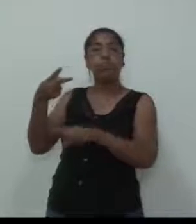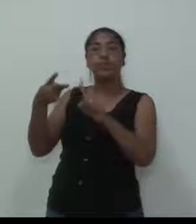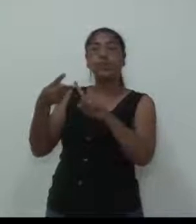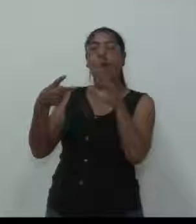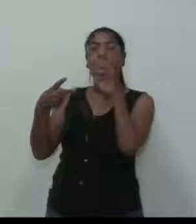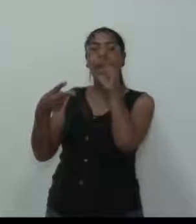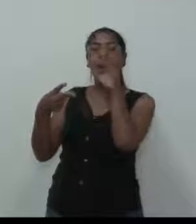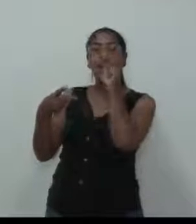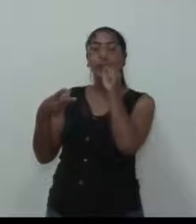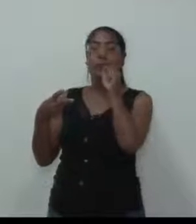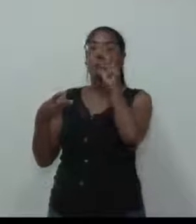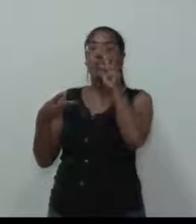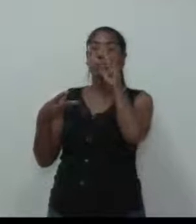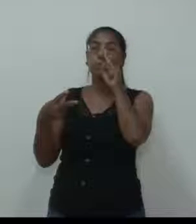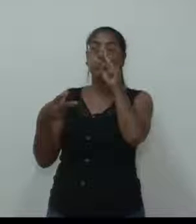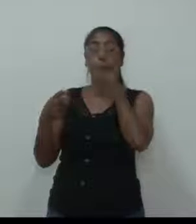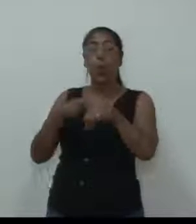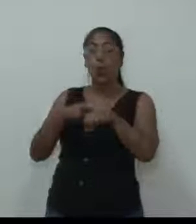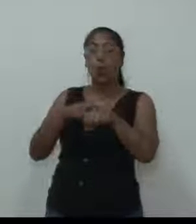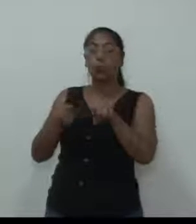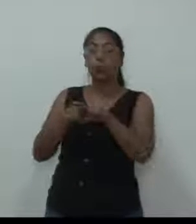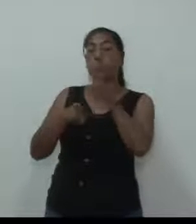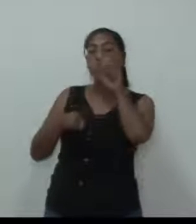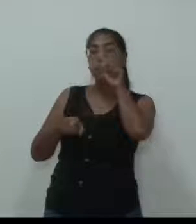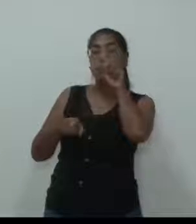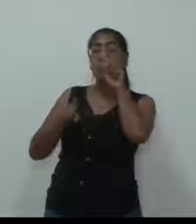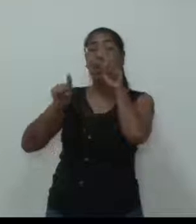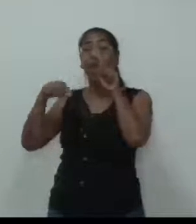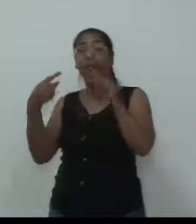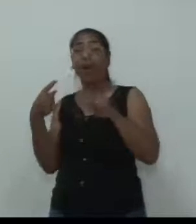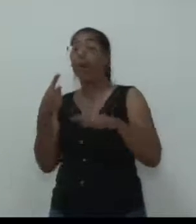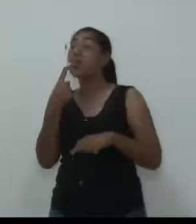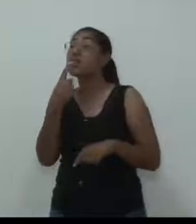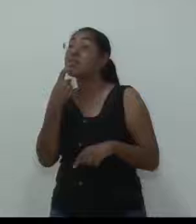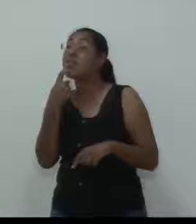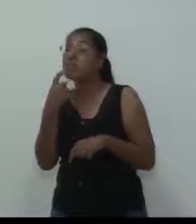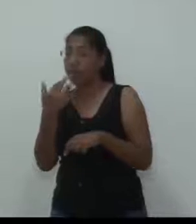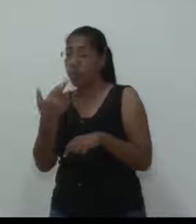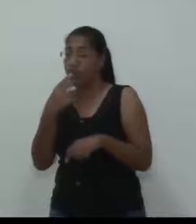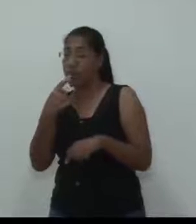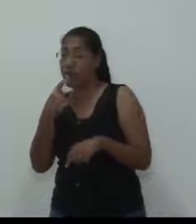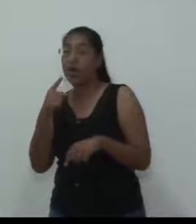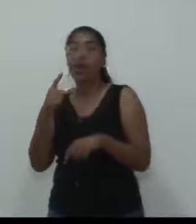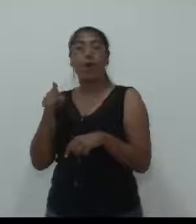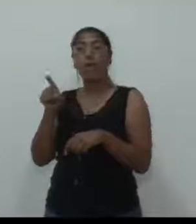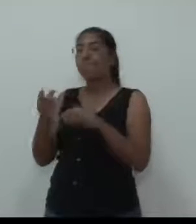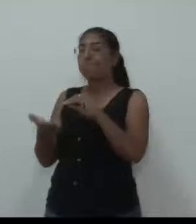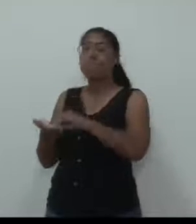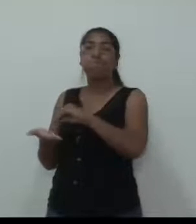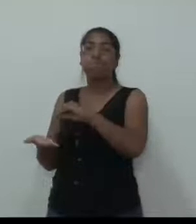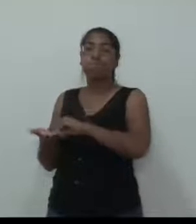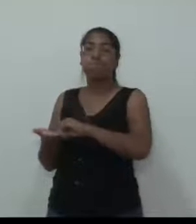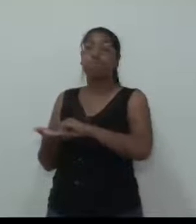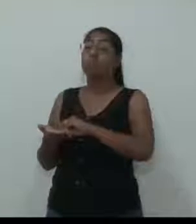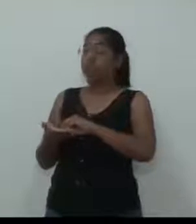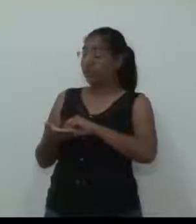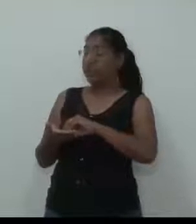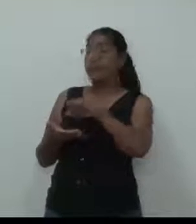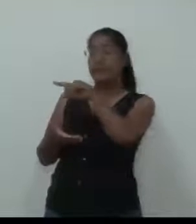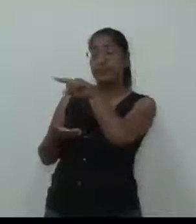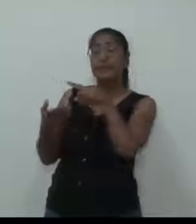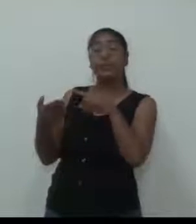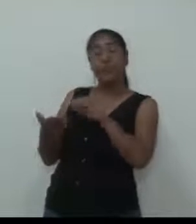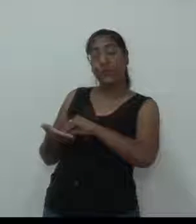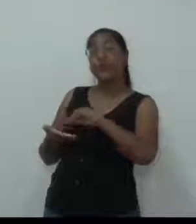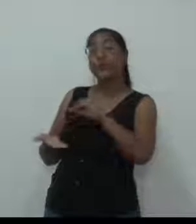o roxo é perigoso, e o vermelho é porque não foi feito ainda. Então, a gente tem uma lição muito grande para fazer. Pode colocar? Essa semana eu